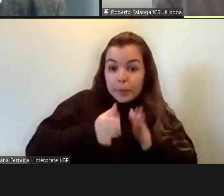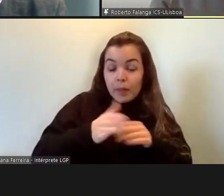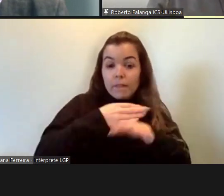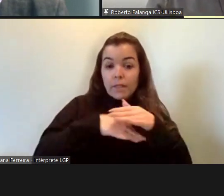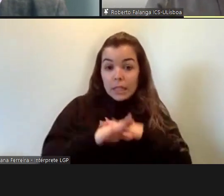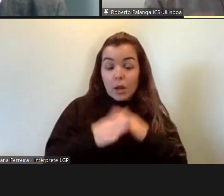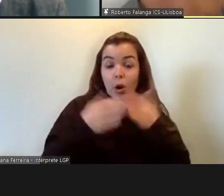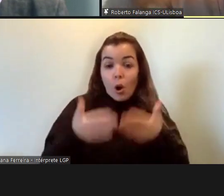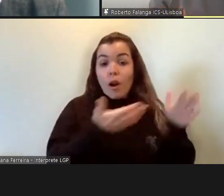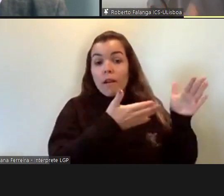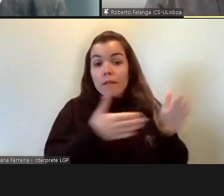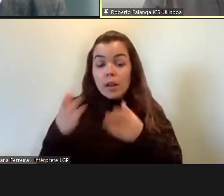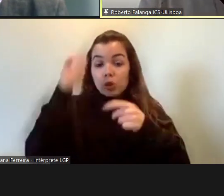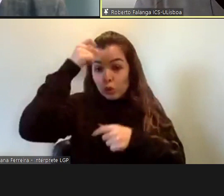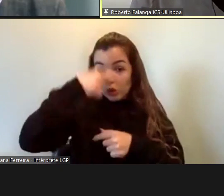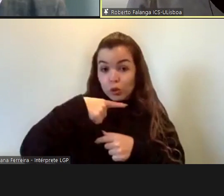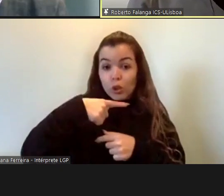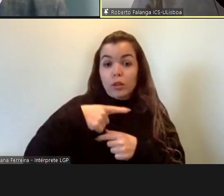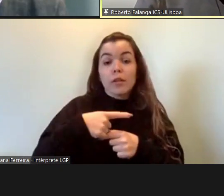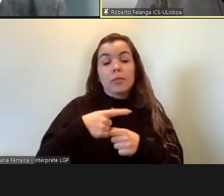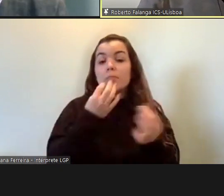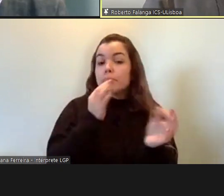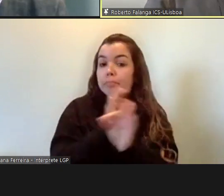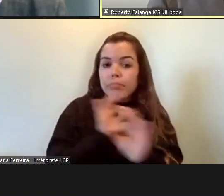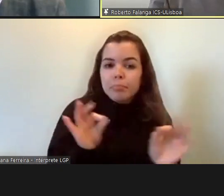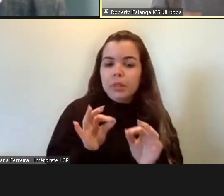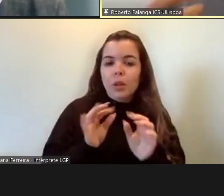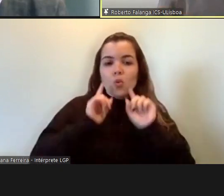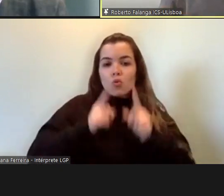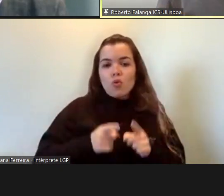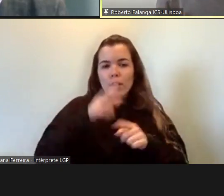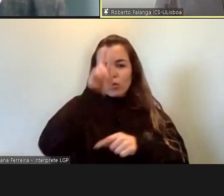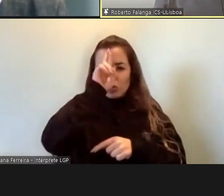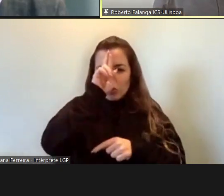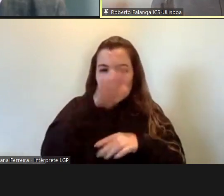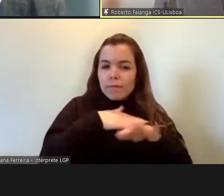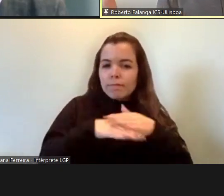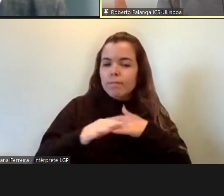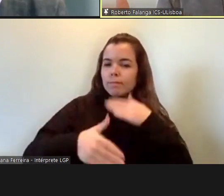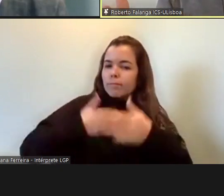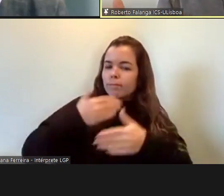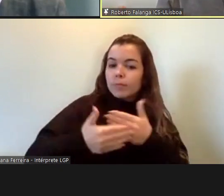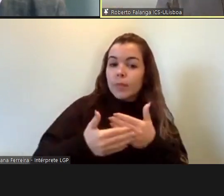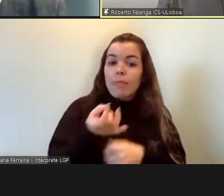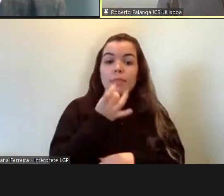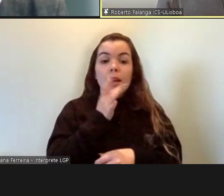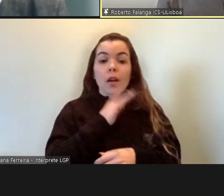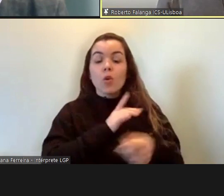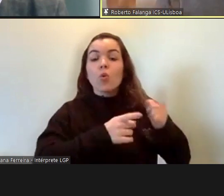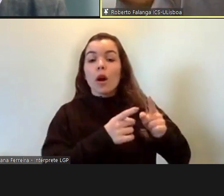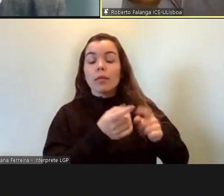na fase histórica certa para começarmos a fazer este esforço de deixar a administração